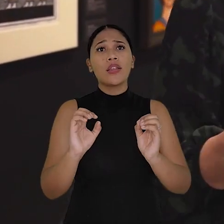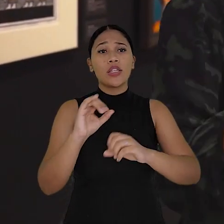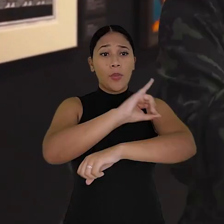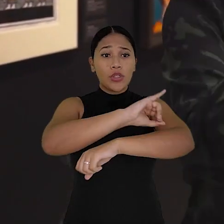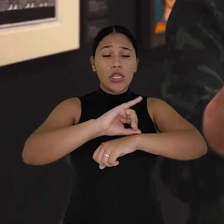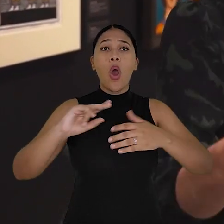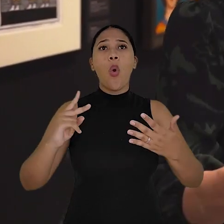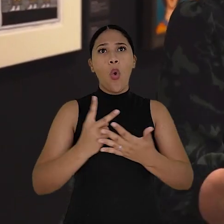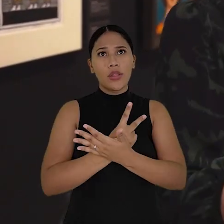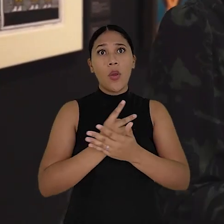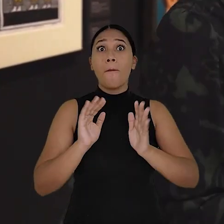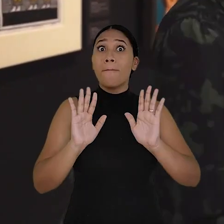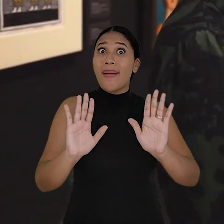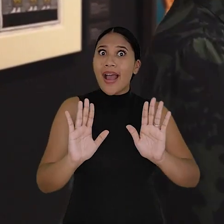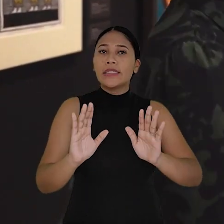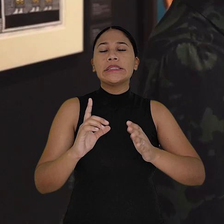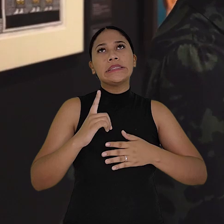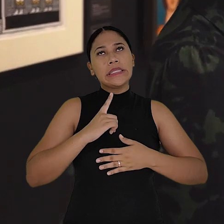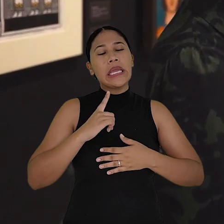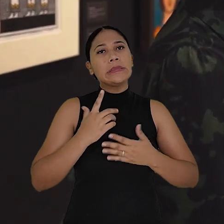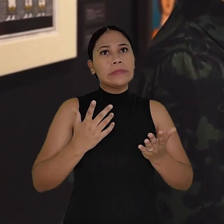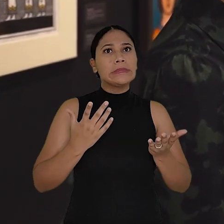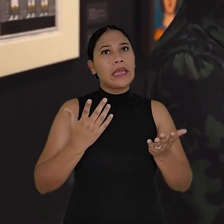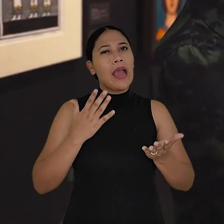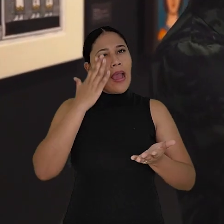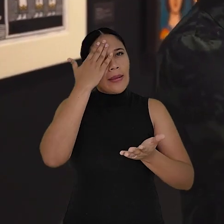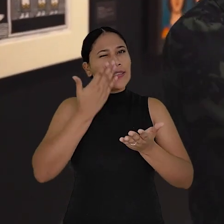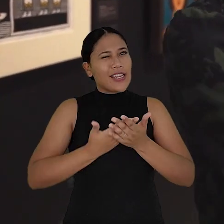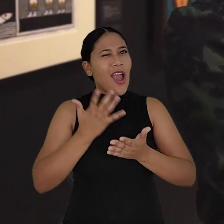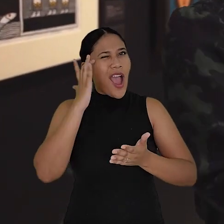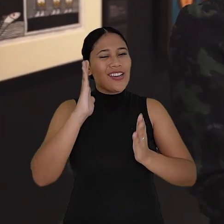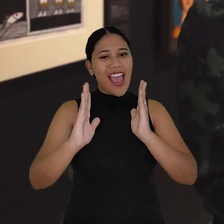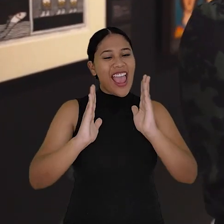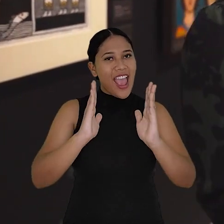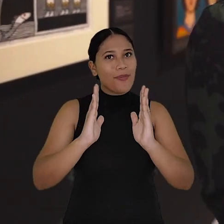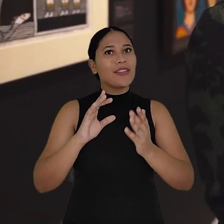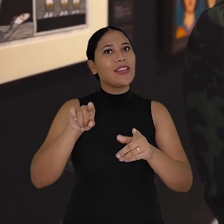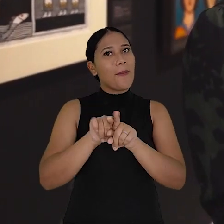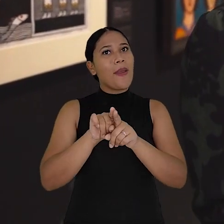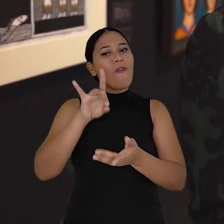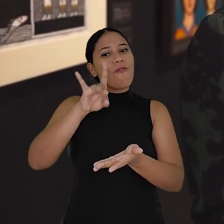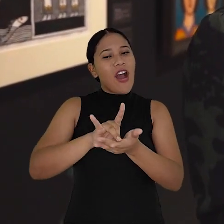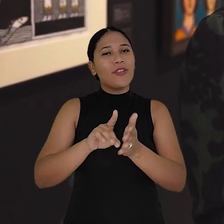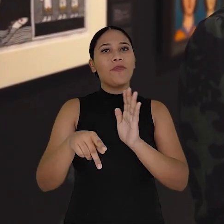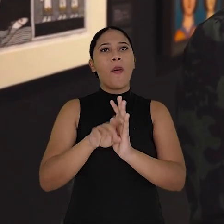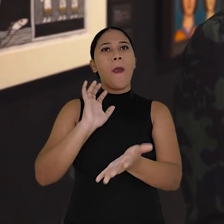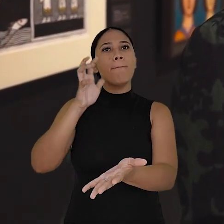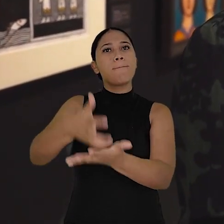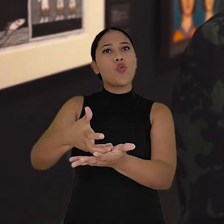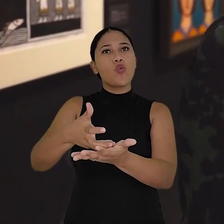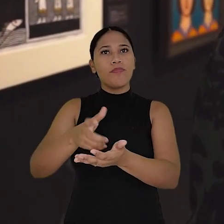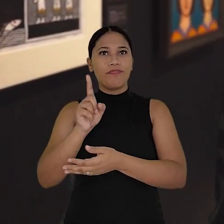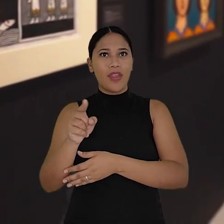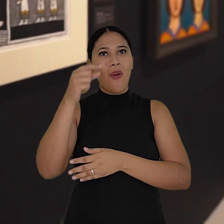nada, né? Você só tem que a exposição aconteceu. Mas tem grande chance pela época e pelo fato dela ter sido